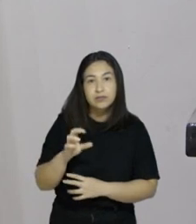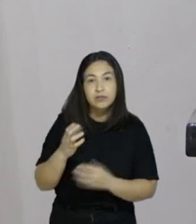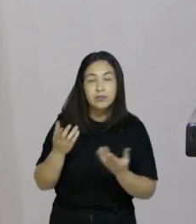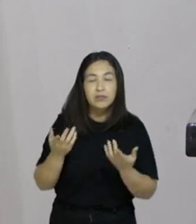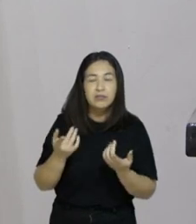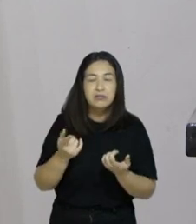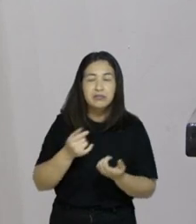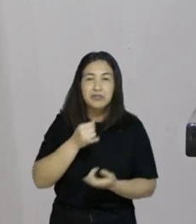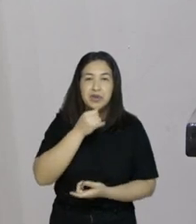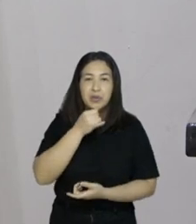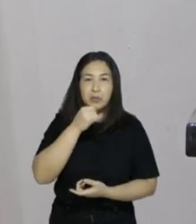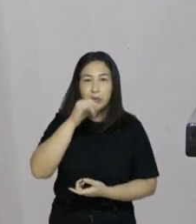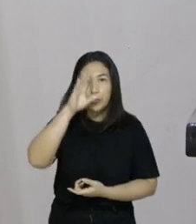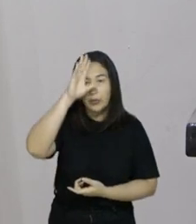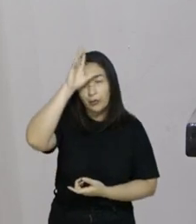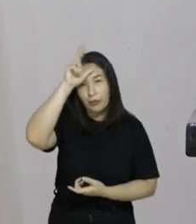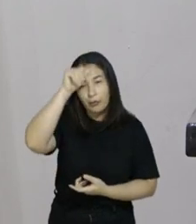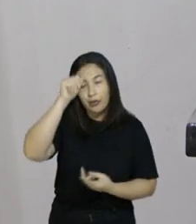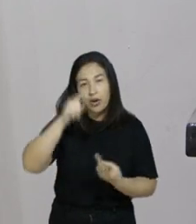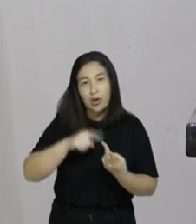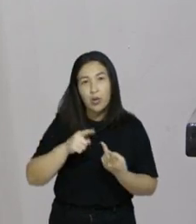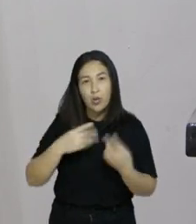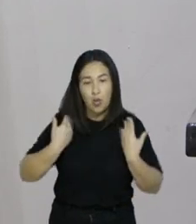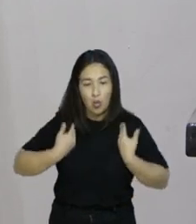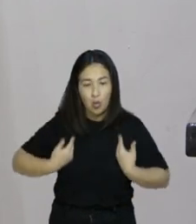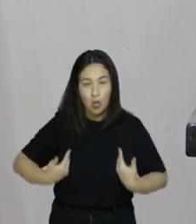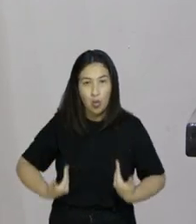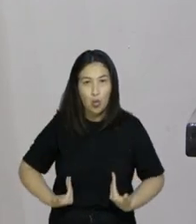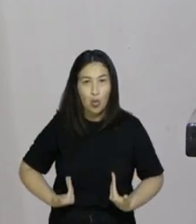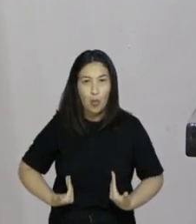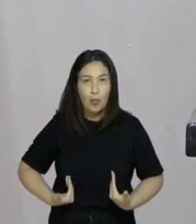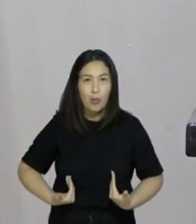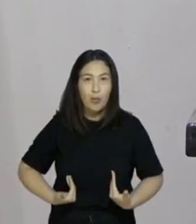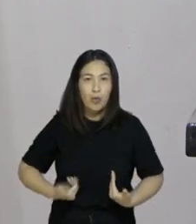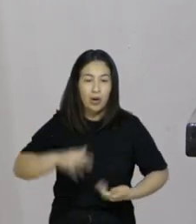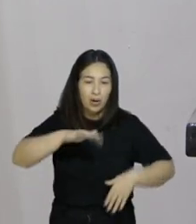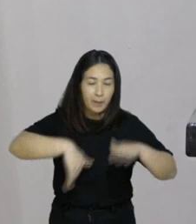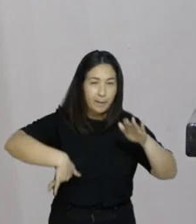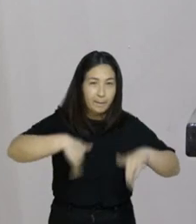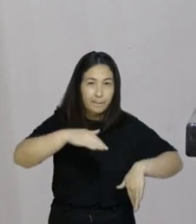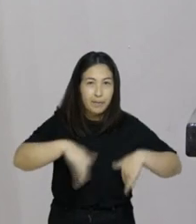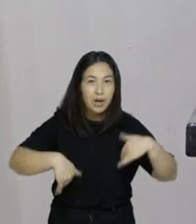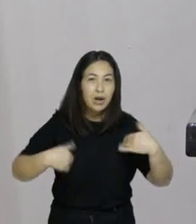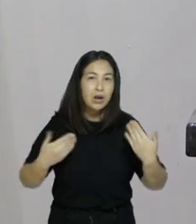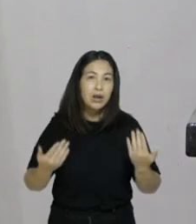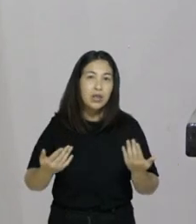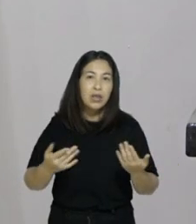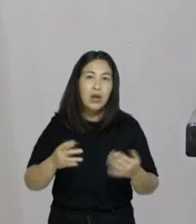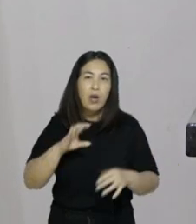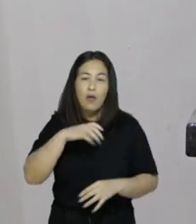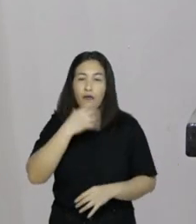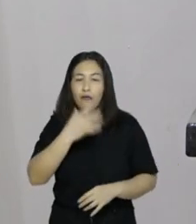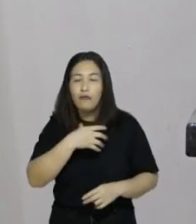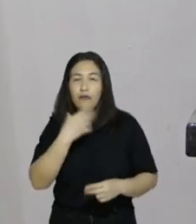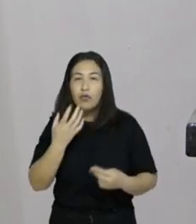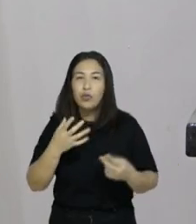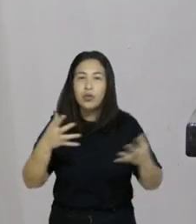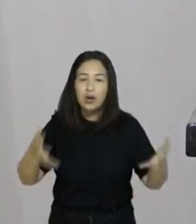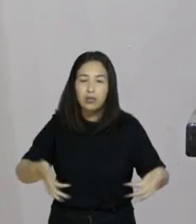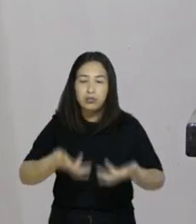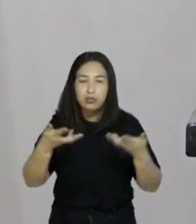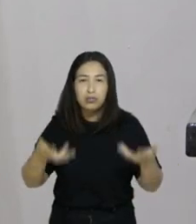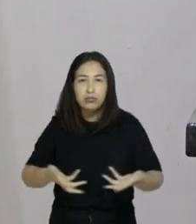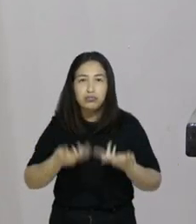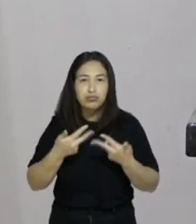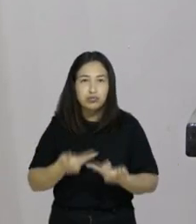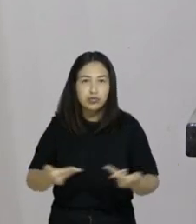vestuário de banho e processados de frutas e verduras. os quais encaminharei para o governo do Estado como